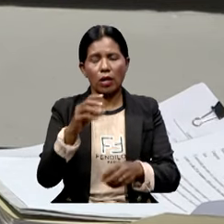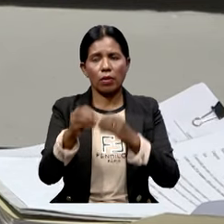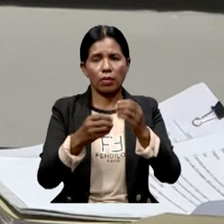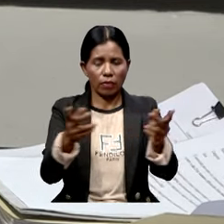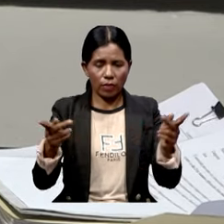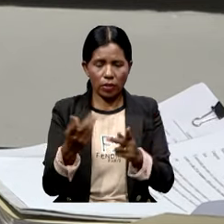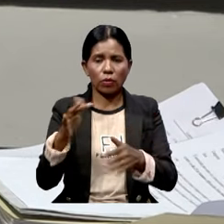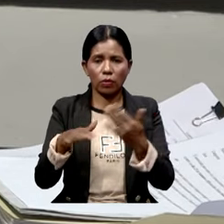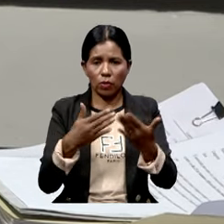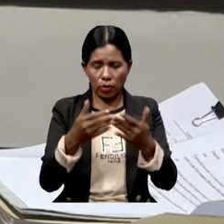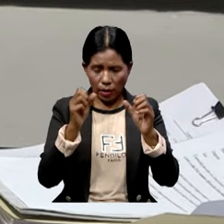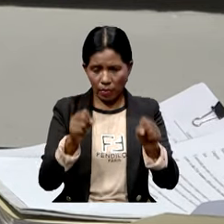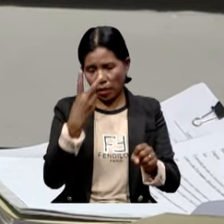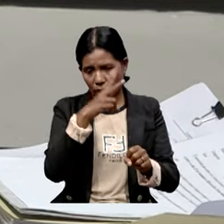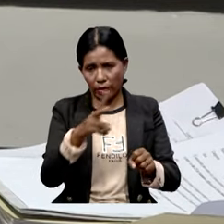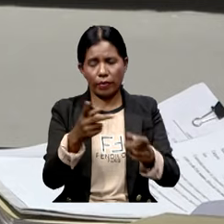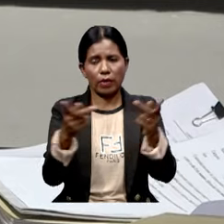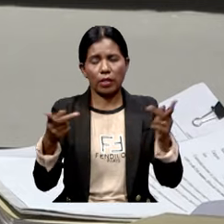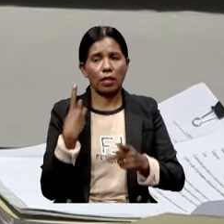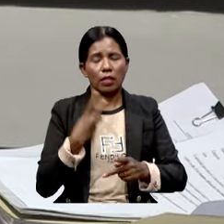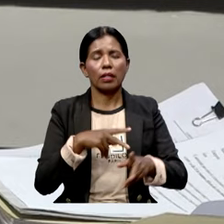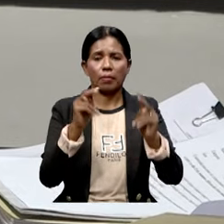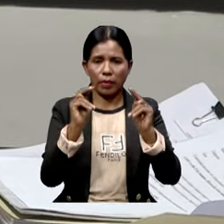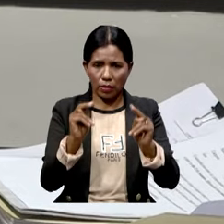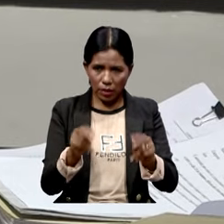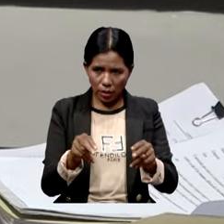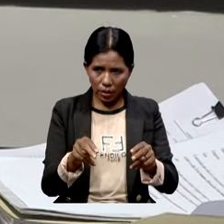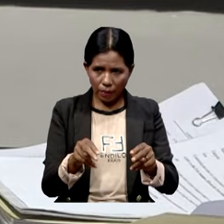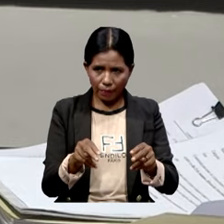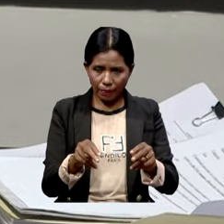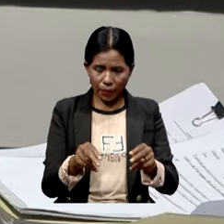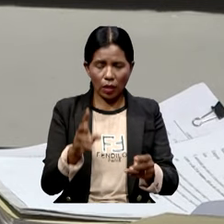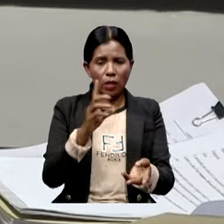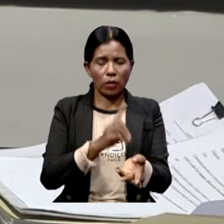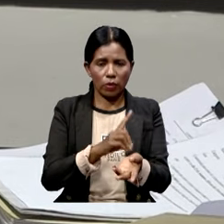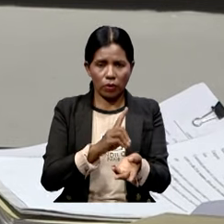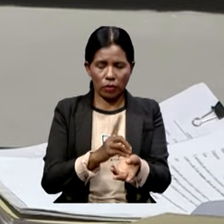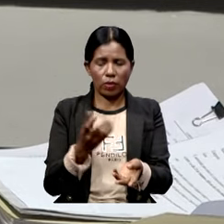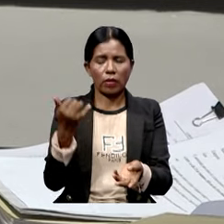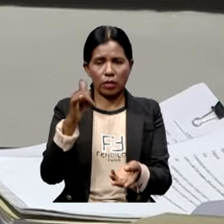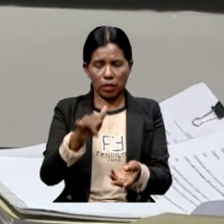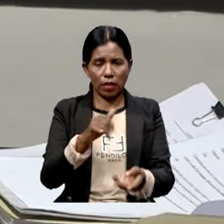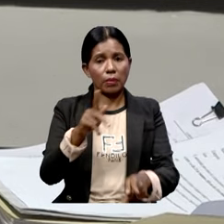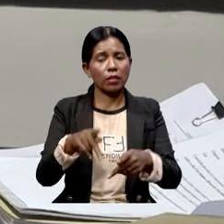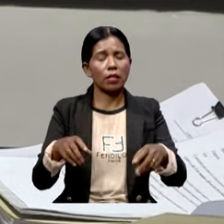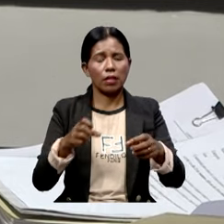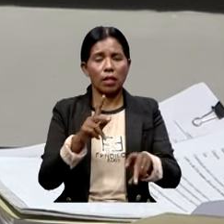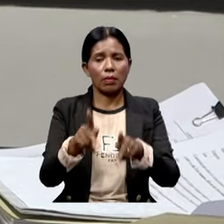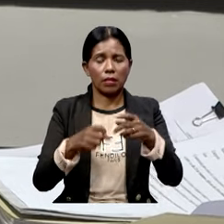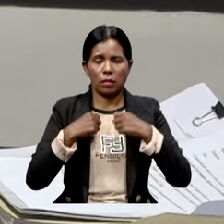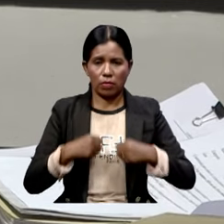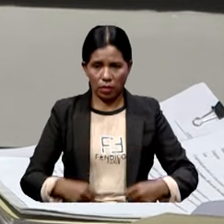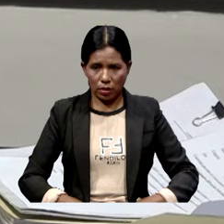lura hare. Faten inda ne bema kita si persija nas pessoal saudi. Quando ita teno na kata ia faten